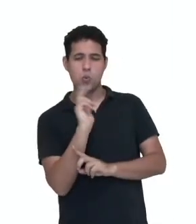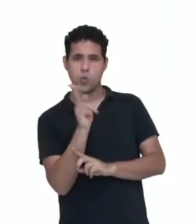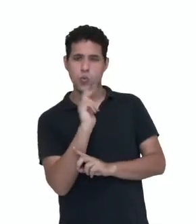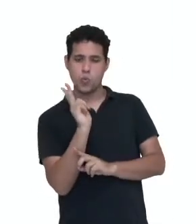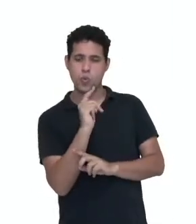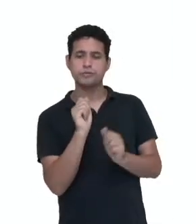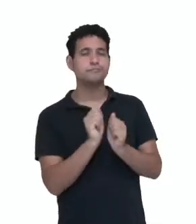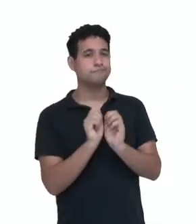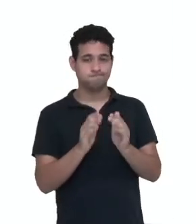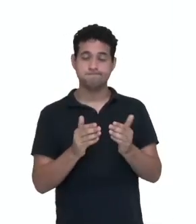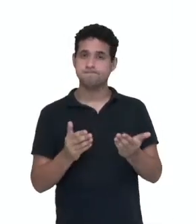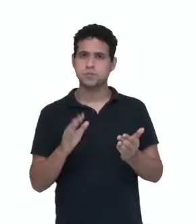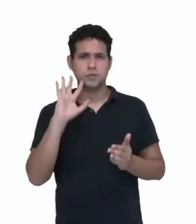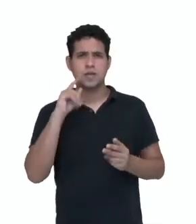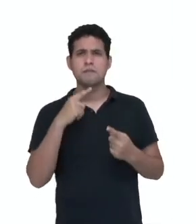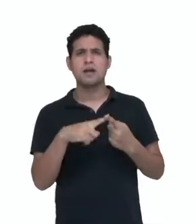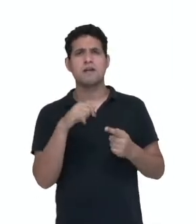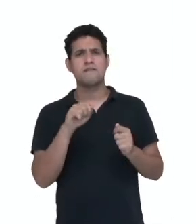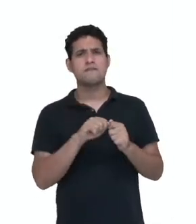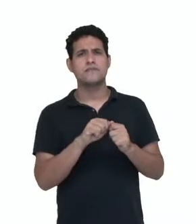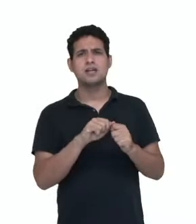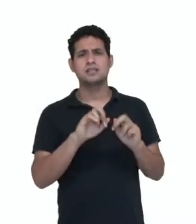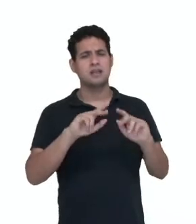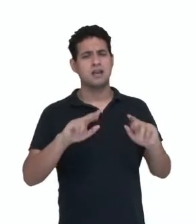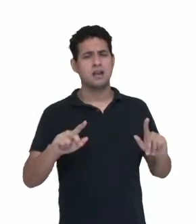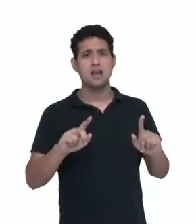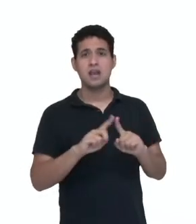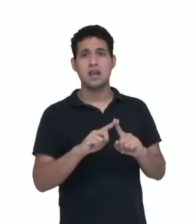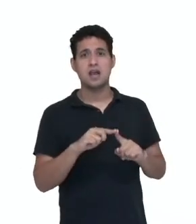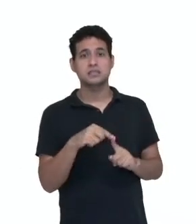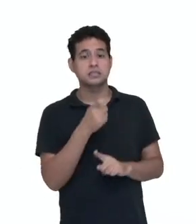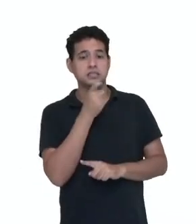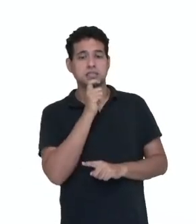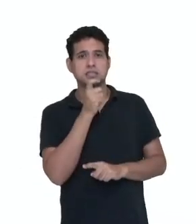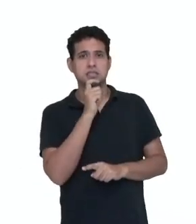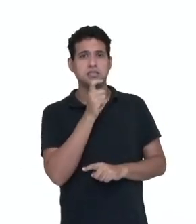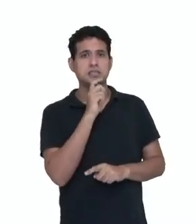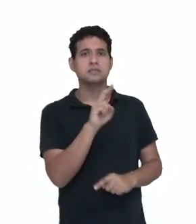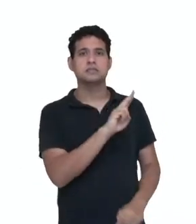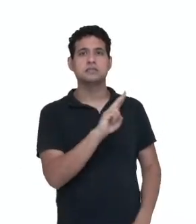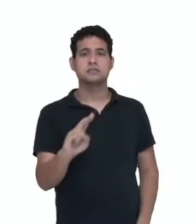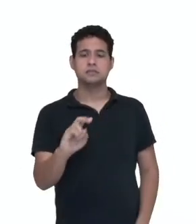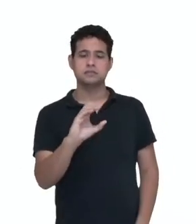su formación. Cuando se forma lejos del Ecuador en agua fría se llama ciclón